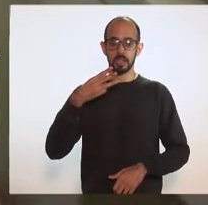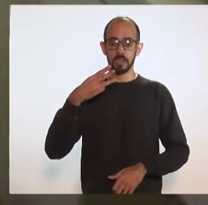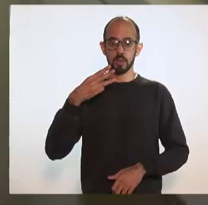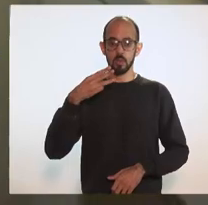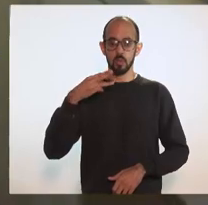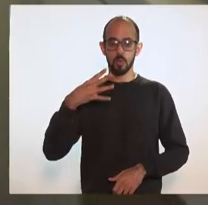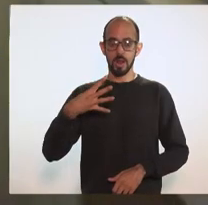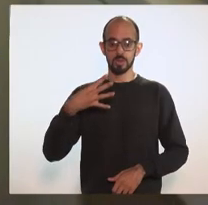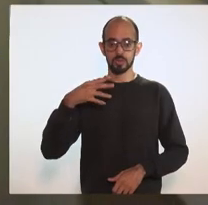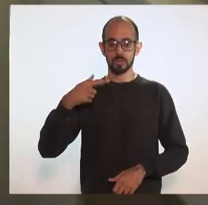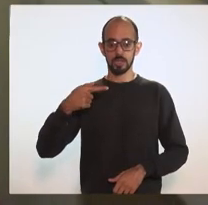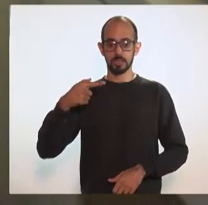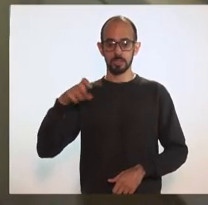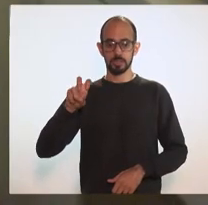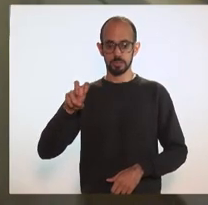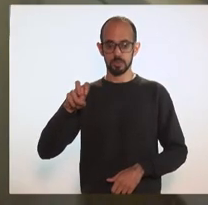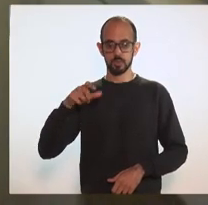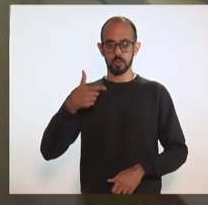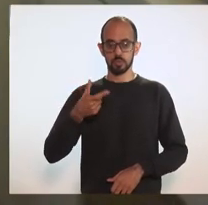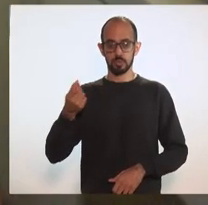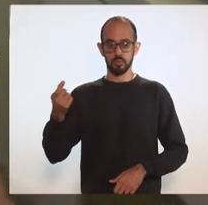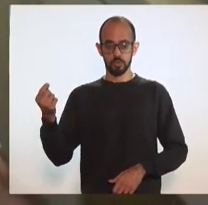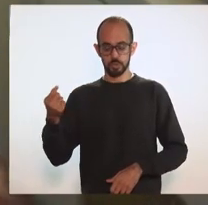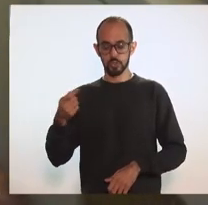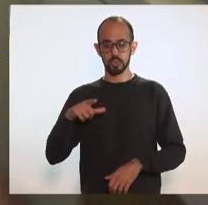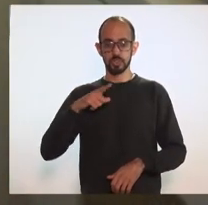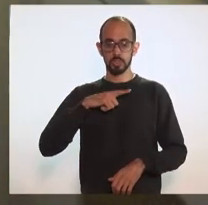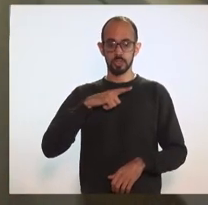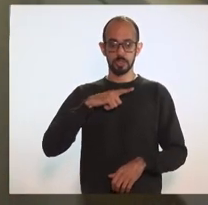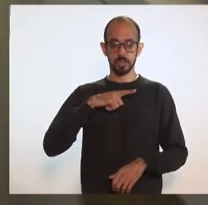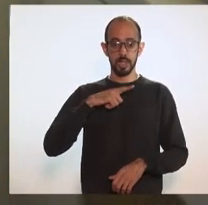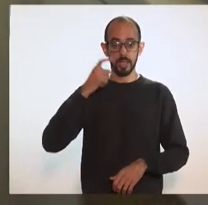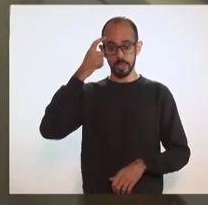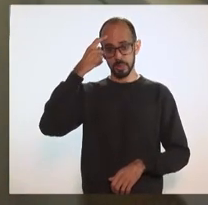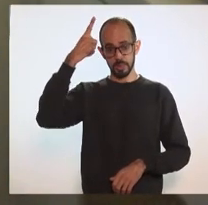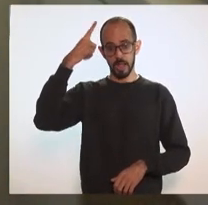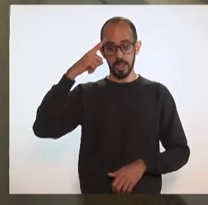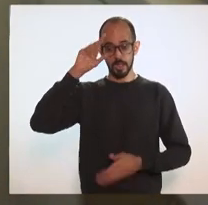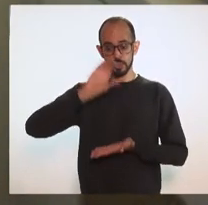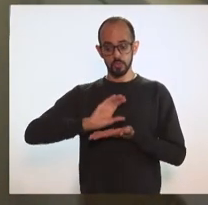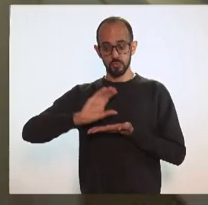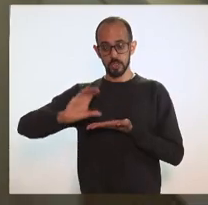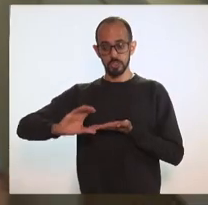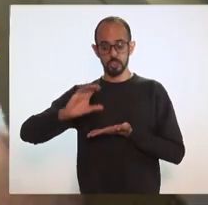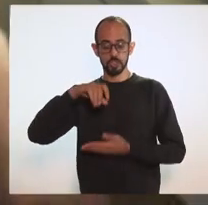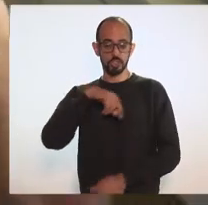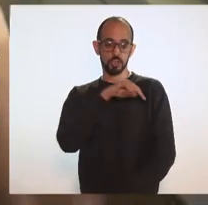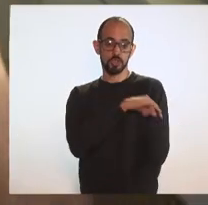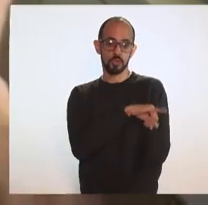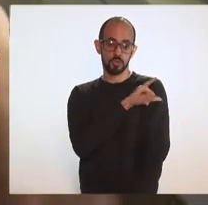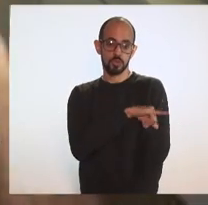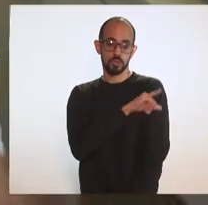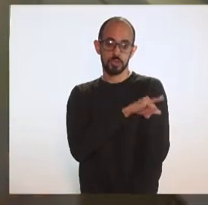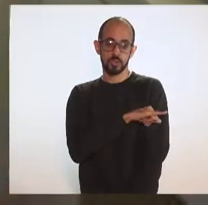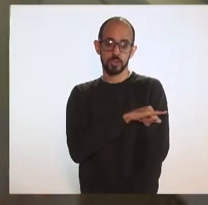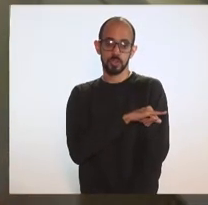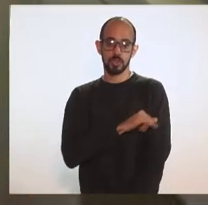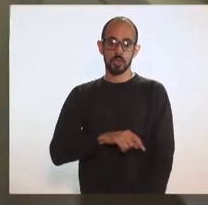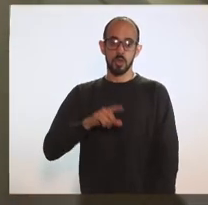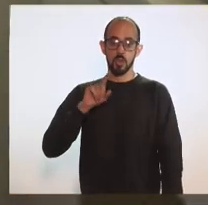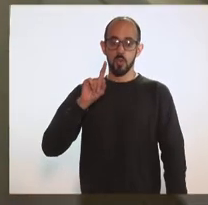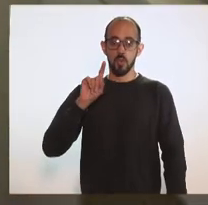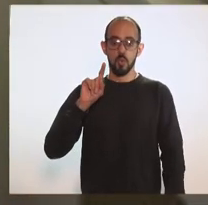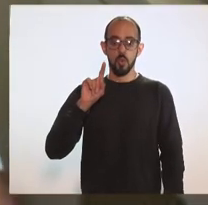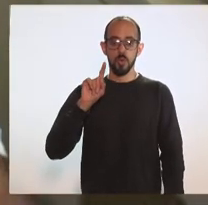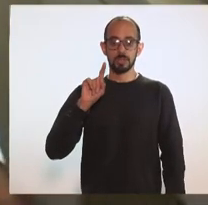tem previsão de investir no estado do Rio de Janeiro valores de aproximadamente 70 milhões